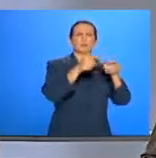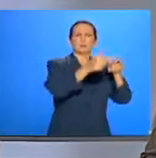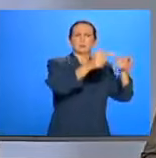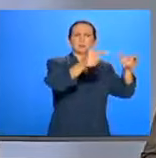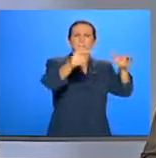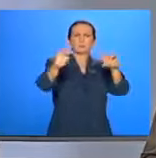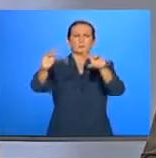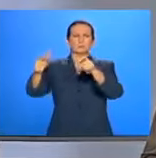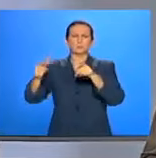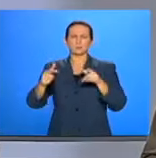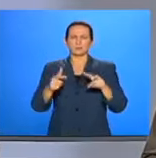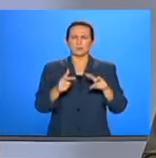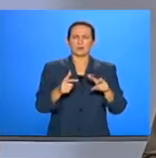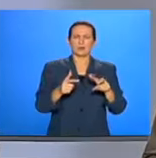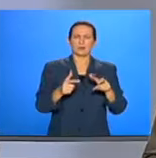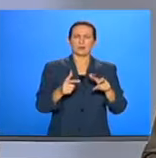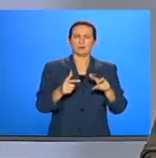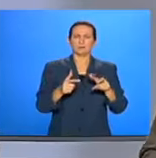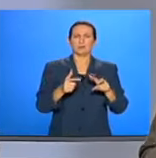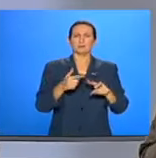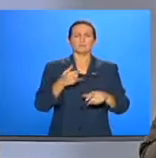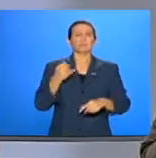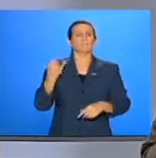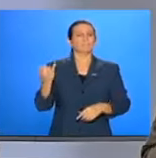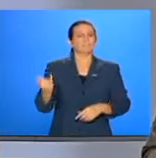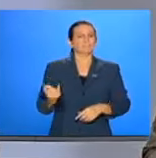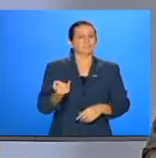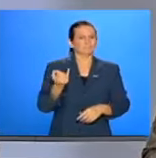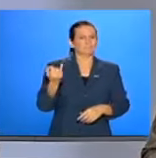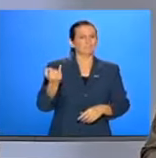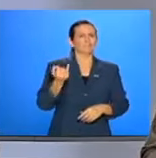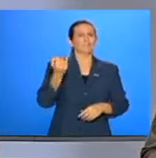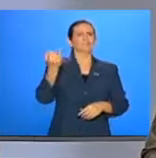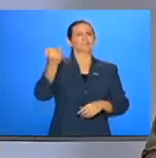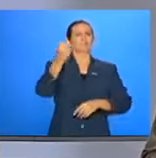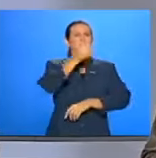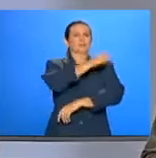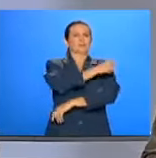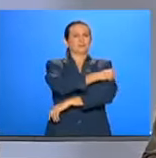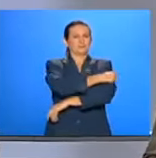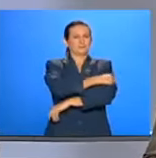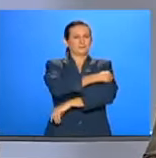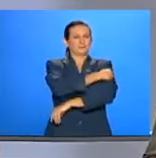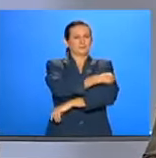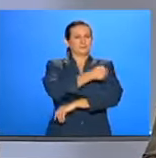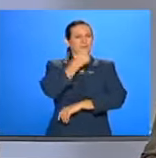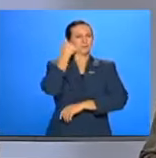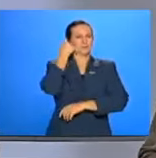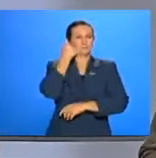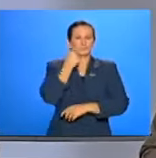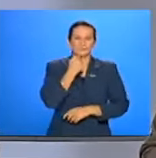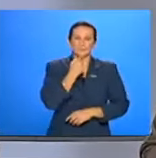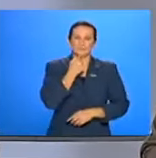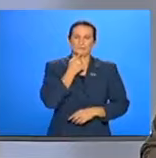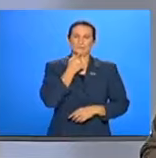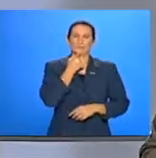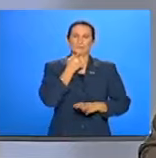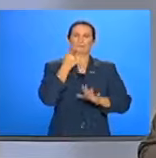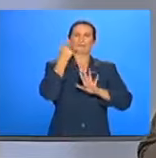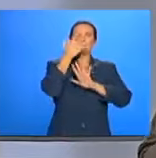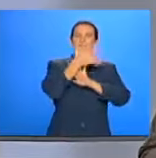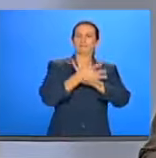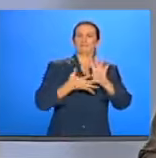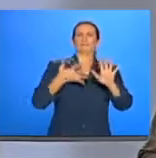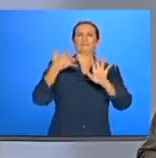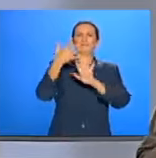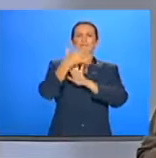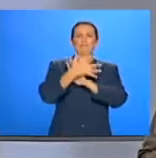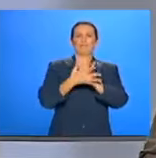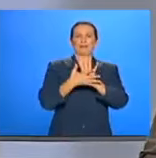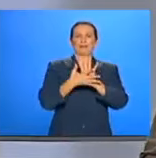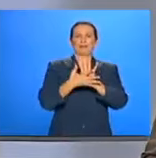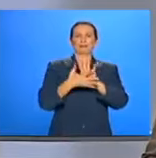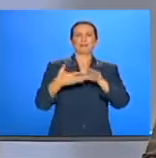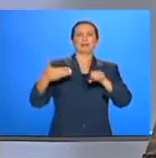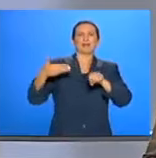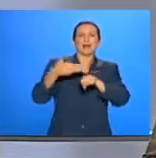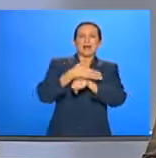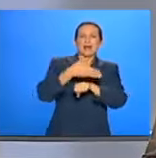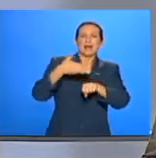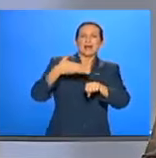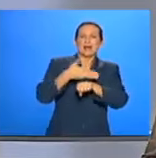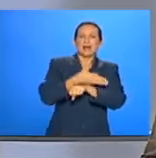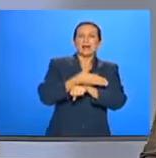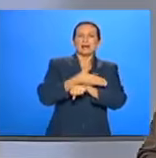educacionais é importante para os alunos surdos usuários da Libras, que esses tenham acesso aos